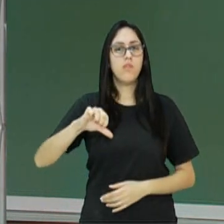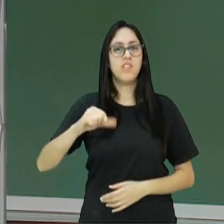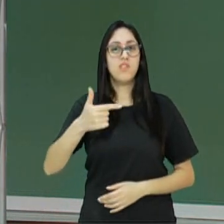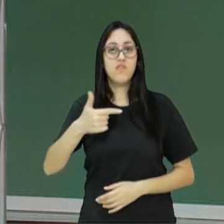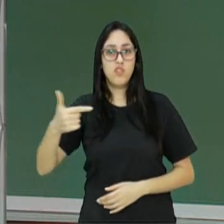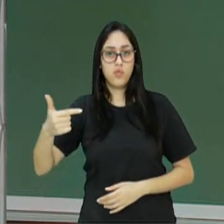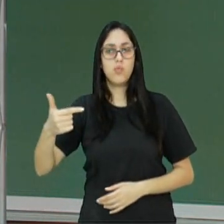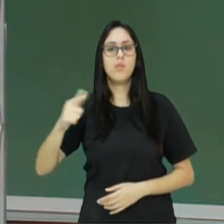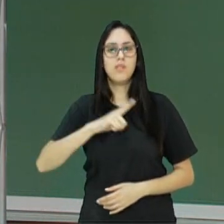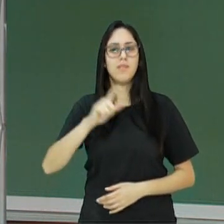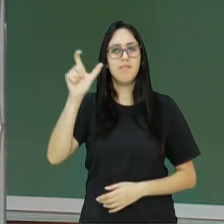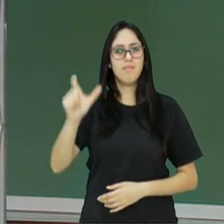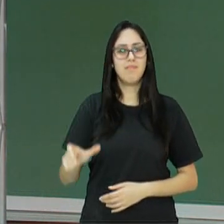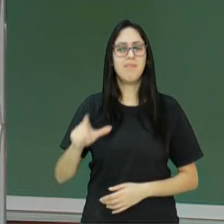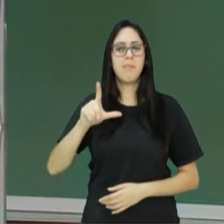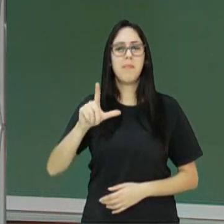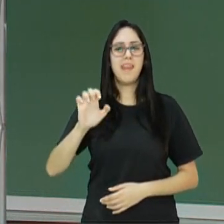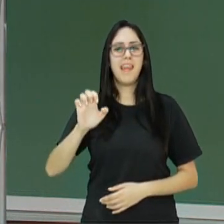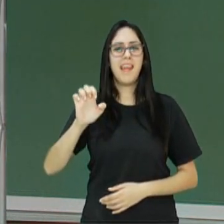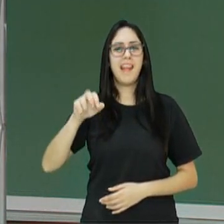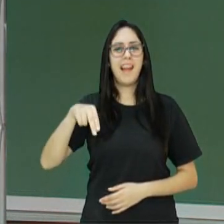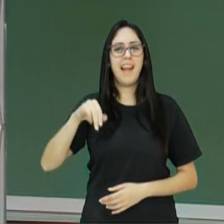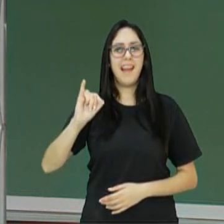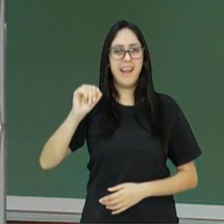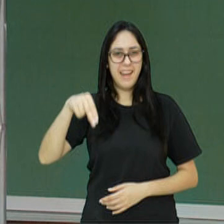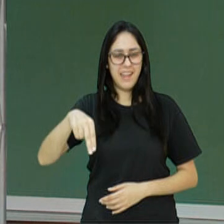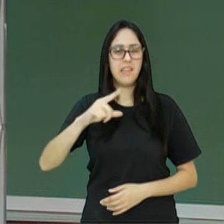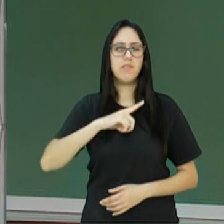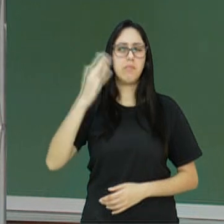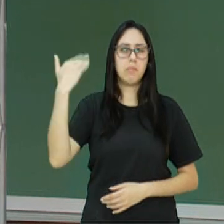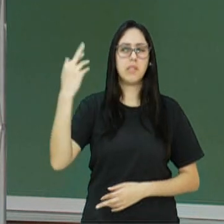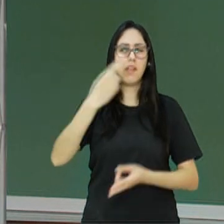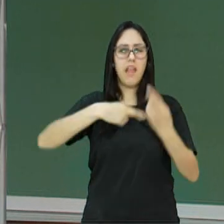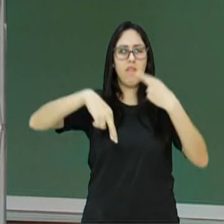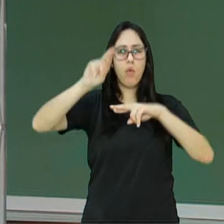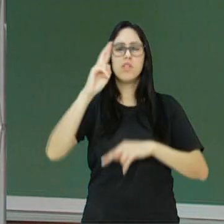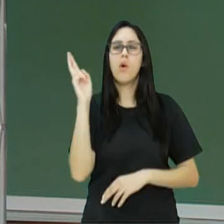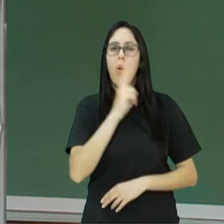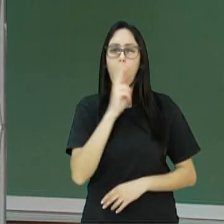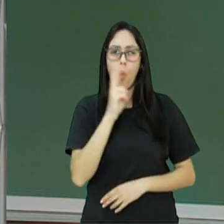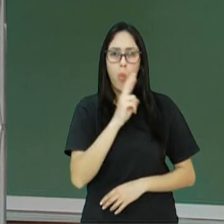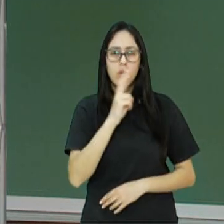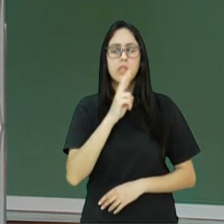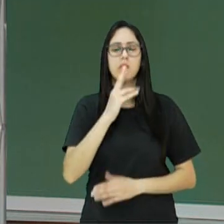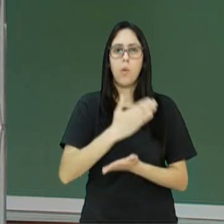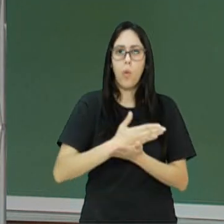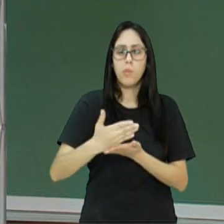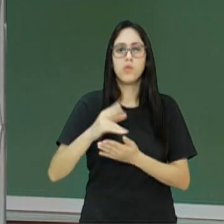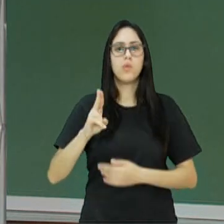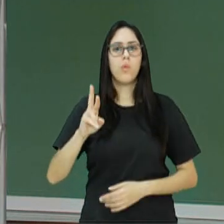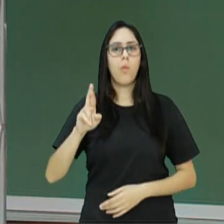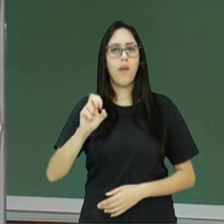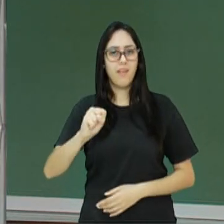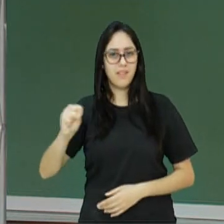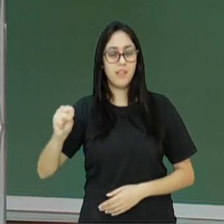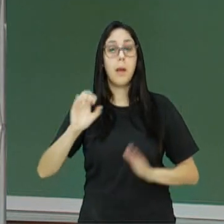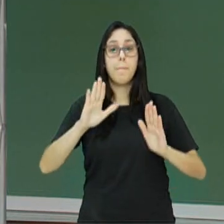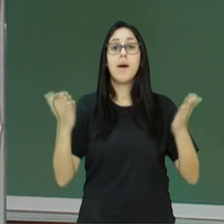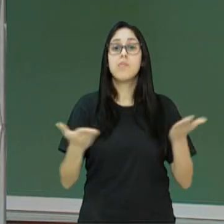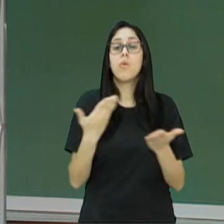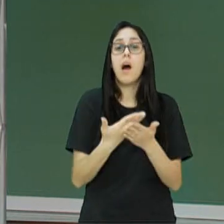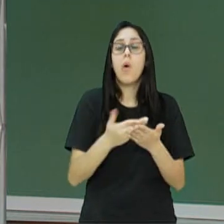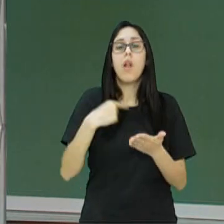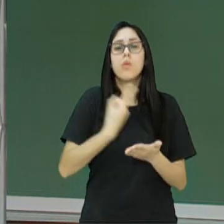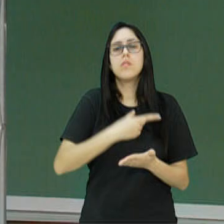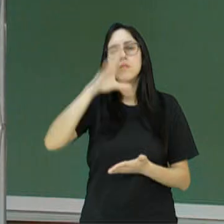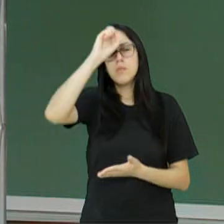Lenin, né, logo depois da Revolução Russa e a criação da União Soviética, e a gente vai entender, nessa aula, a gente se propõe a entender o